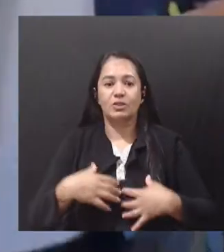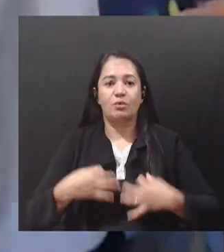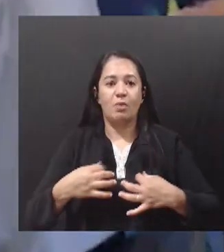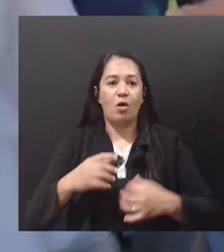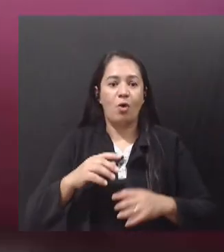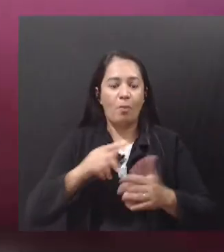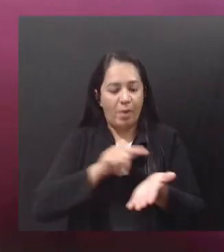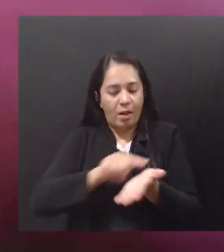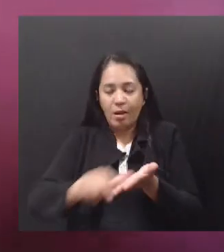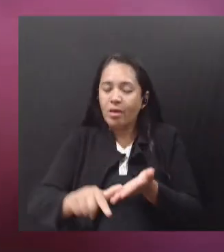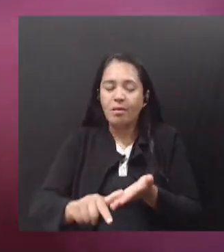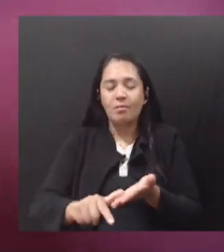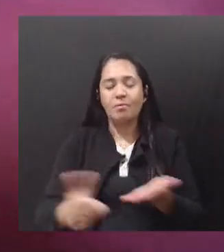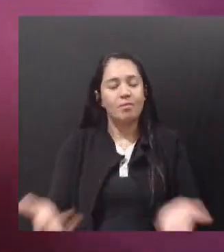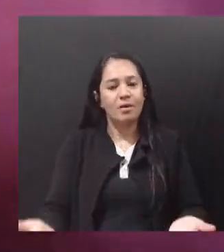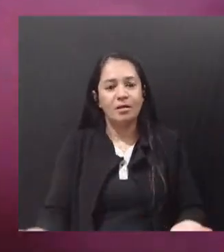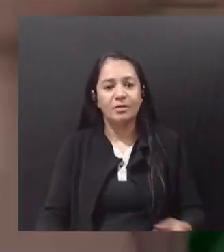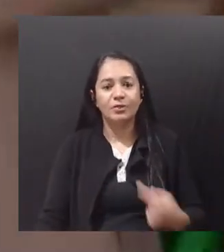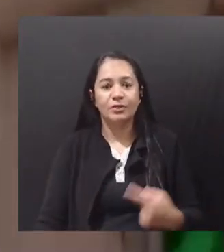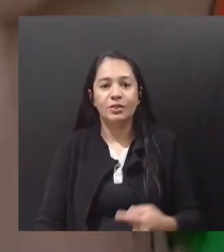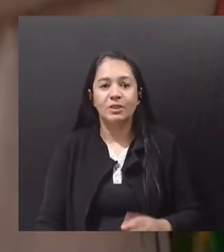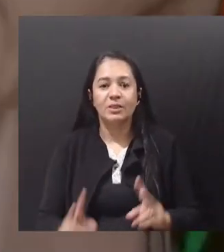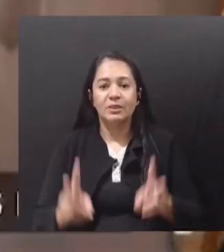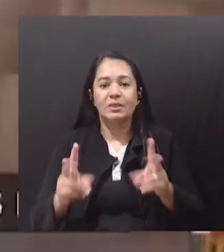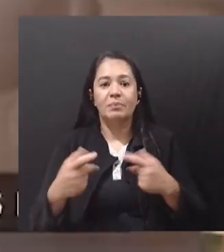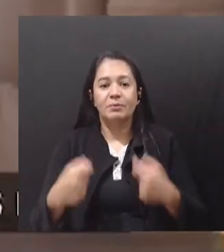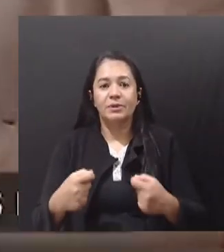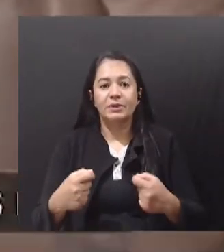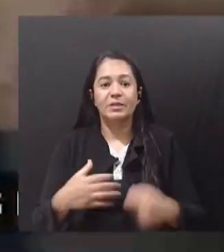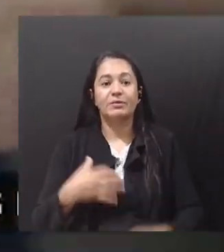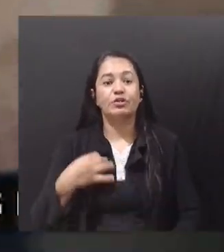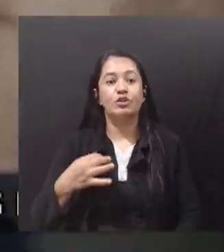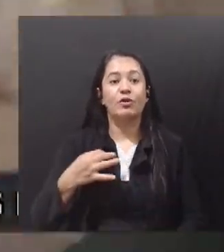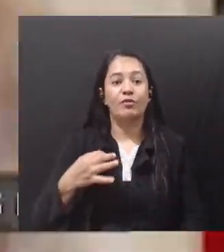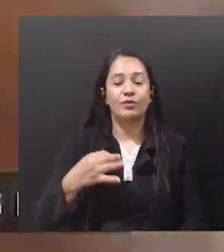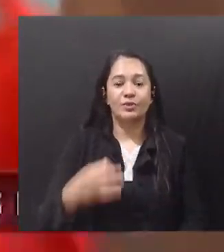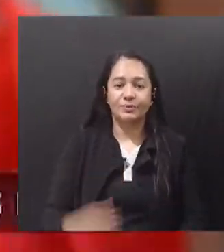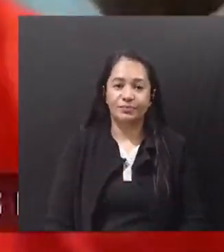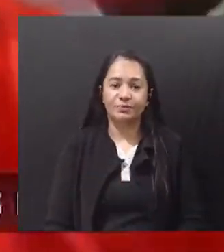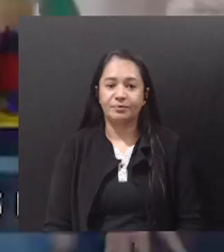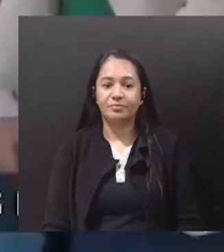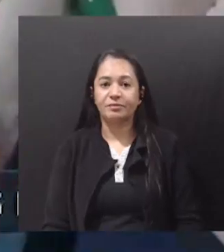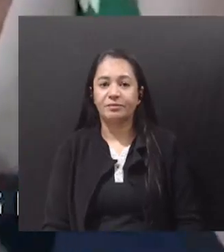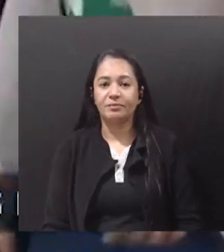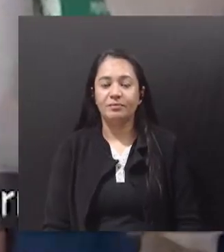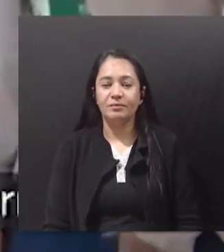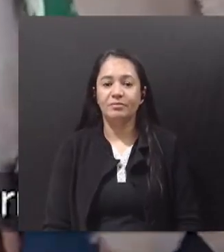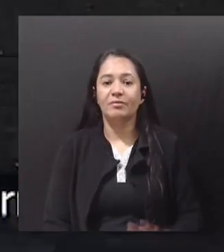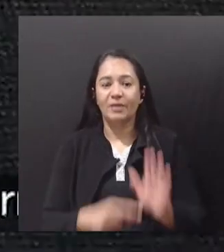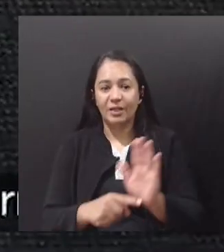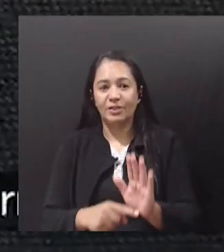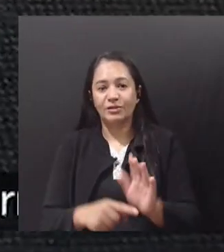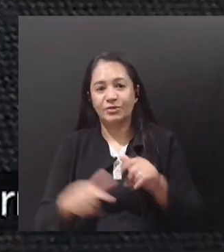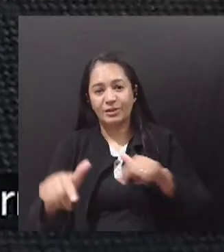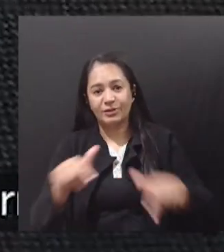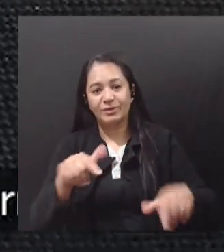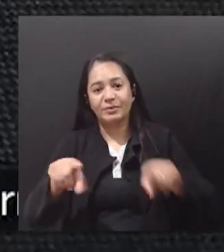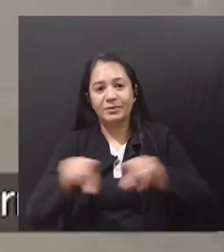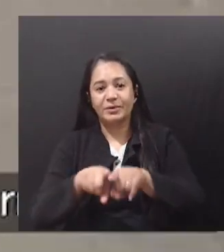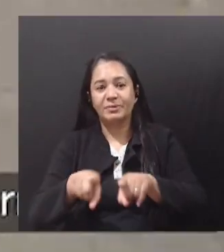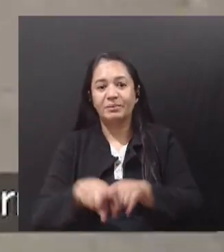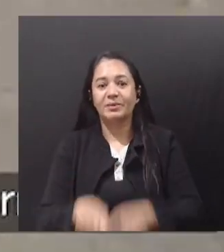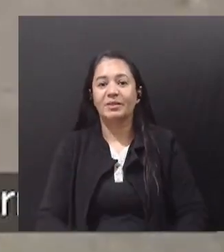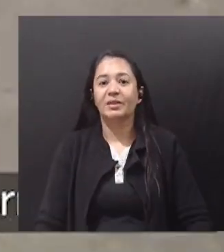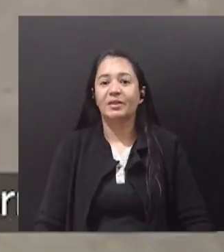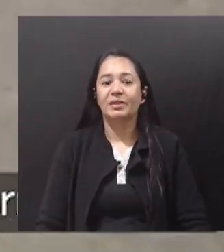né? E nós estamos sempre precisando de voluntários para poder ajudar nesse trabalho também. O